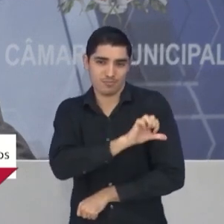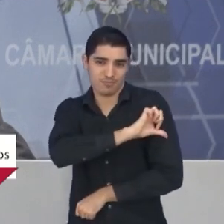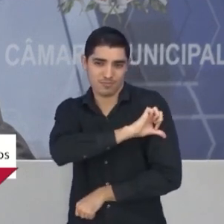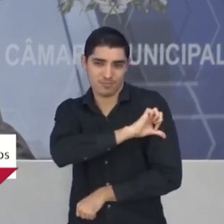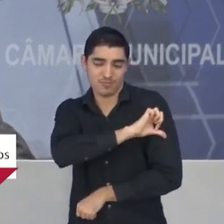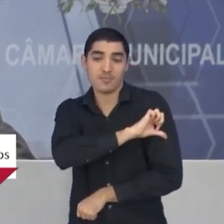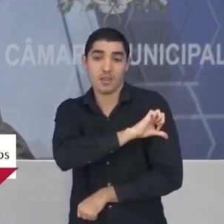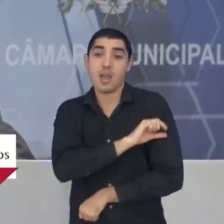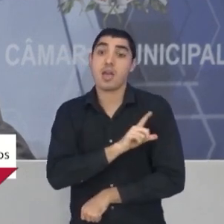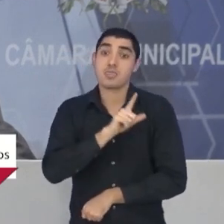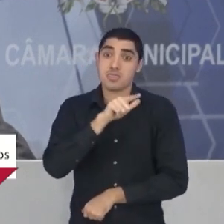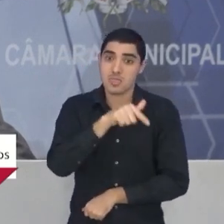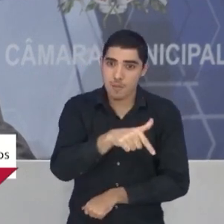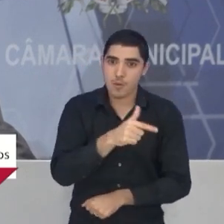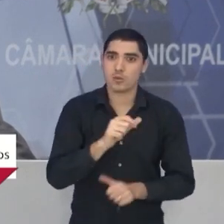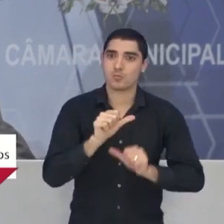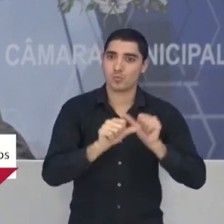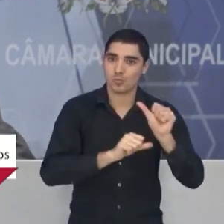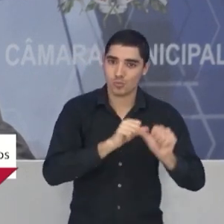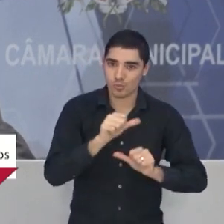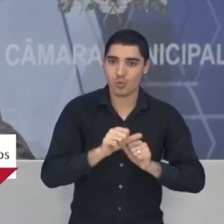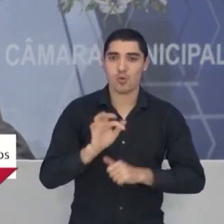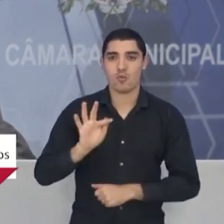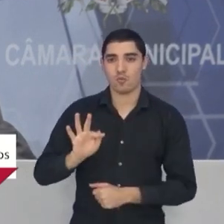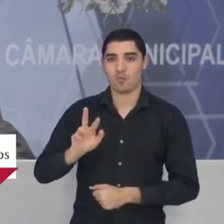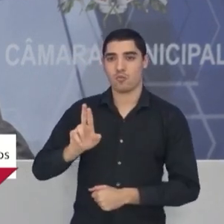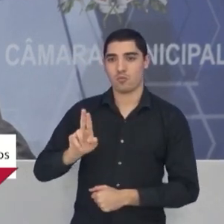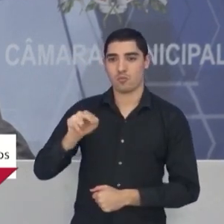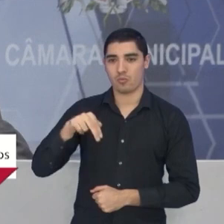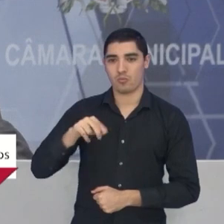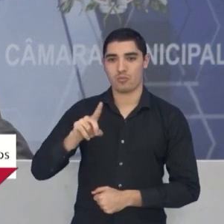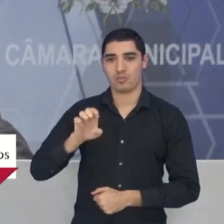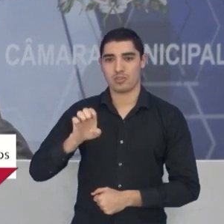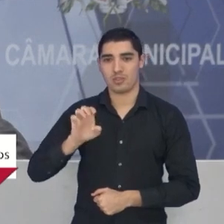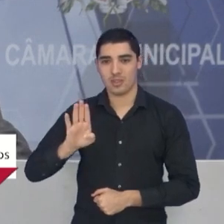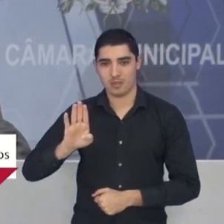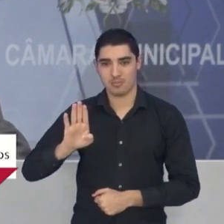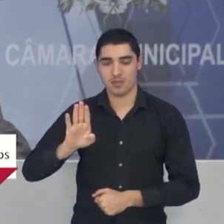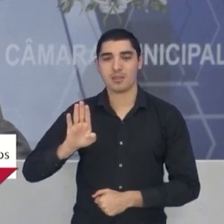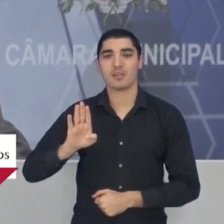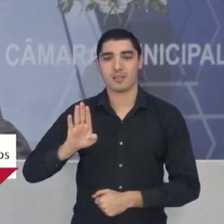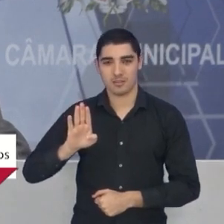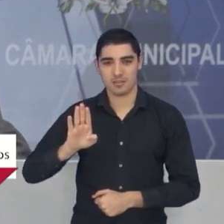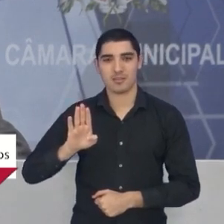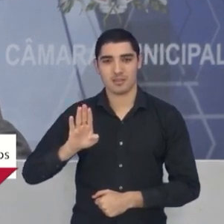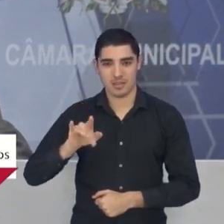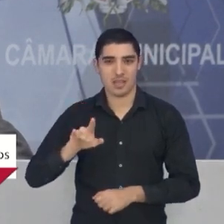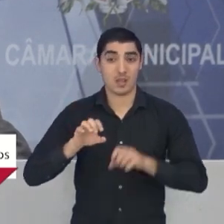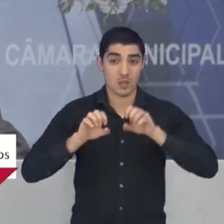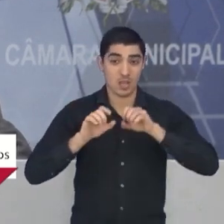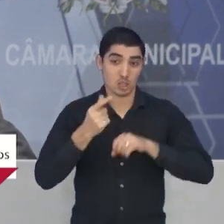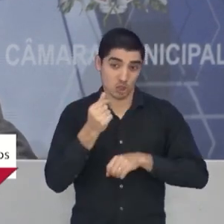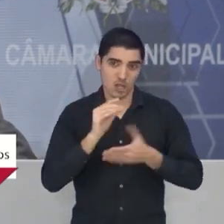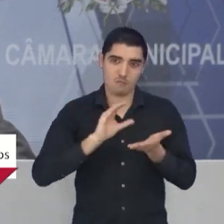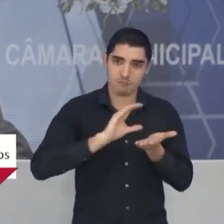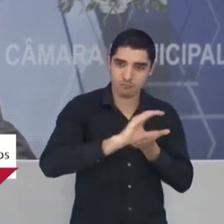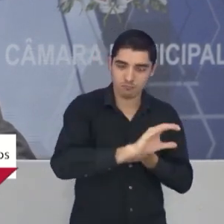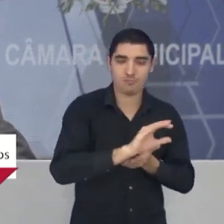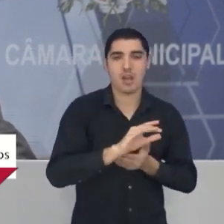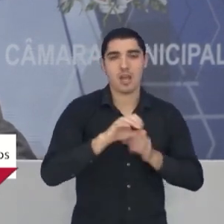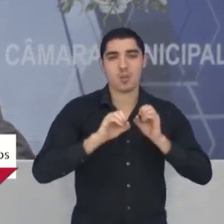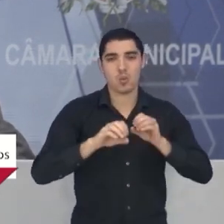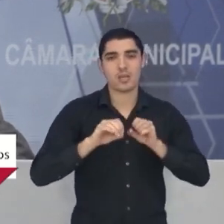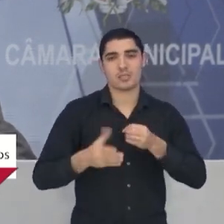depois tivemos evolução do fundeb e vamos mais um pouquinho alguns